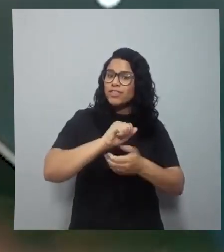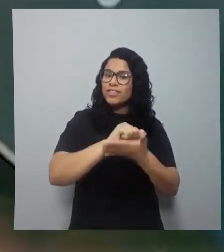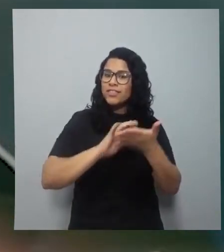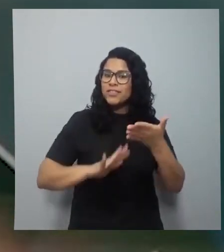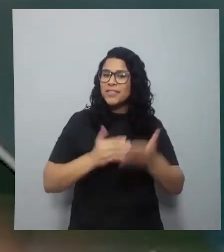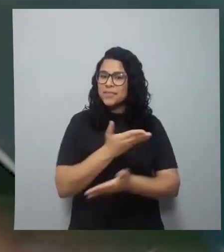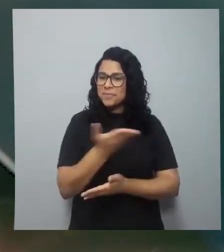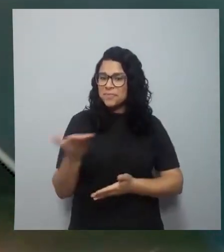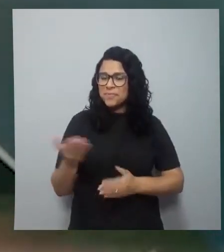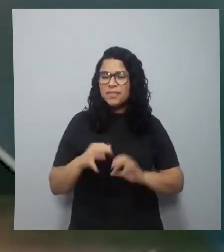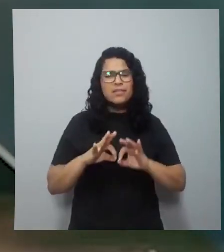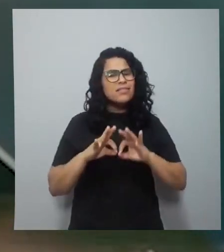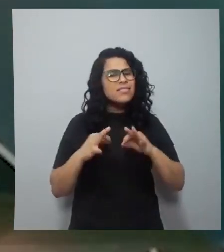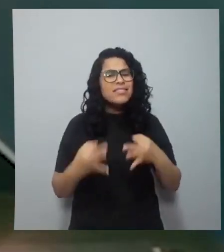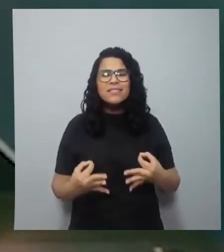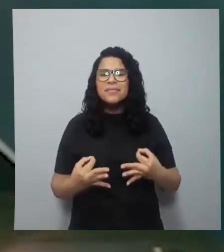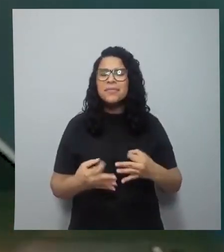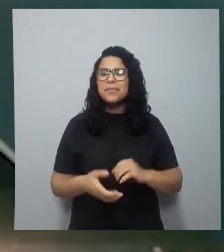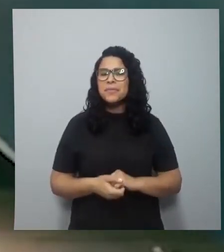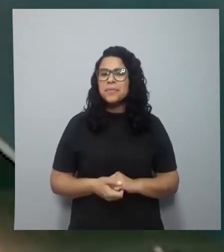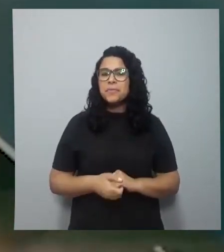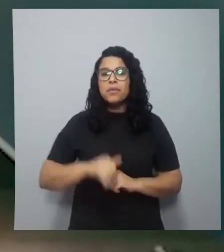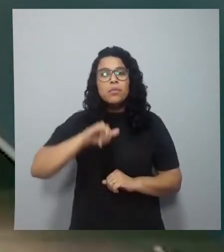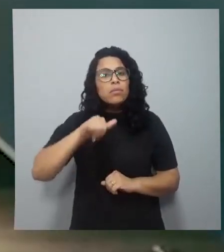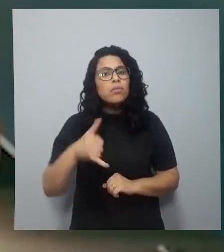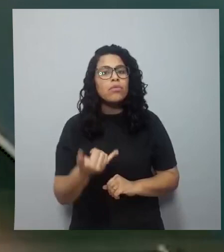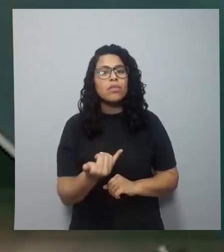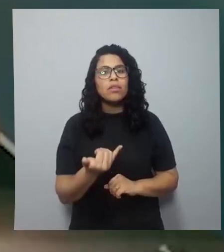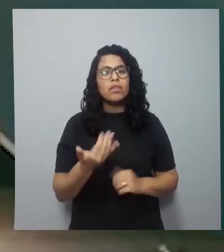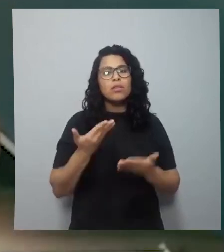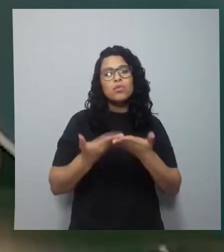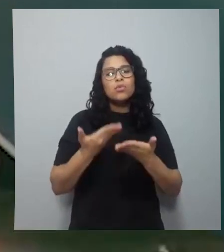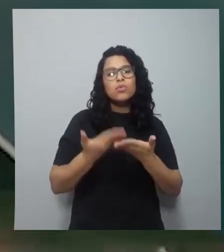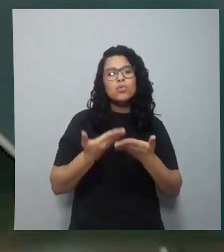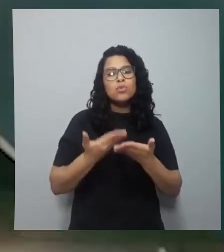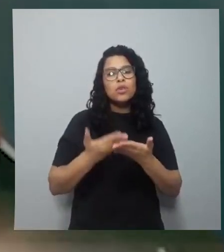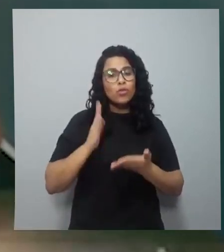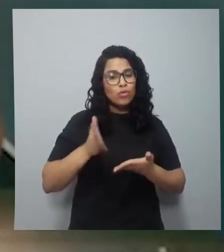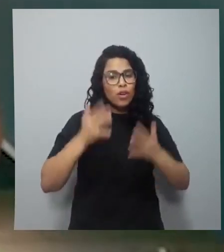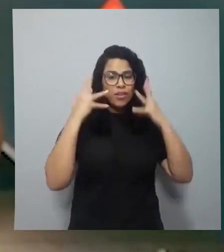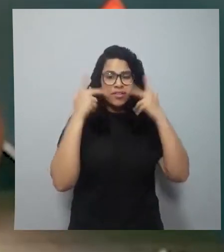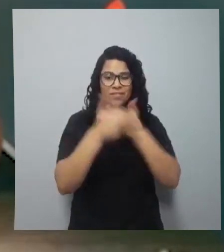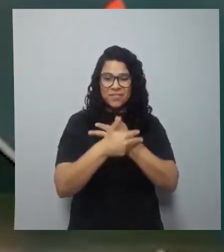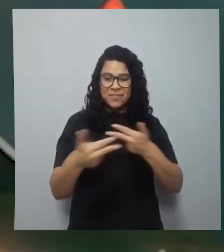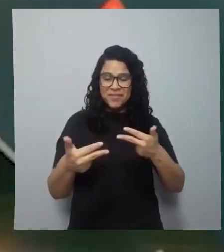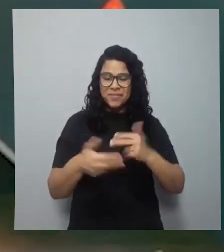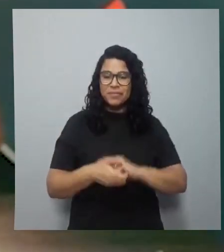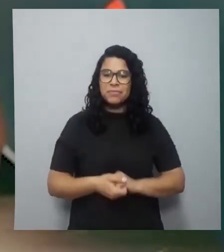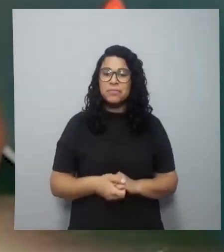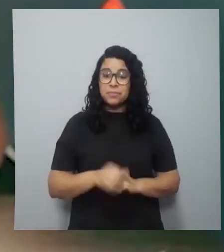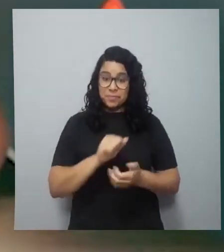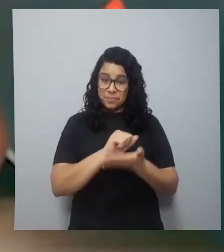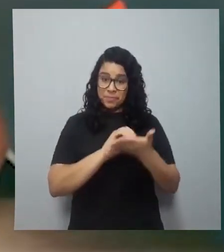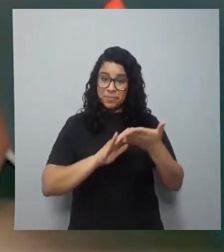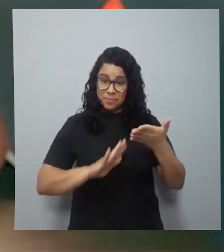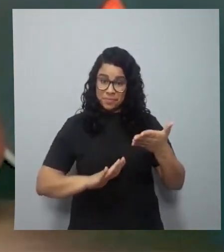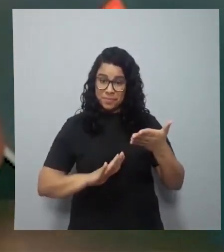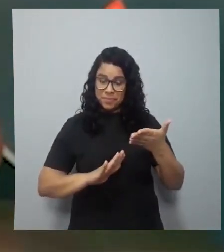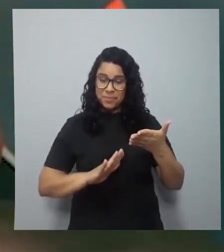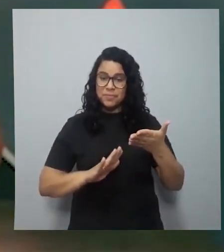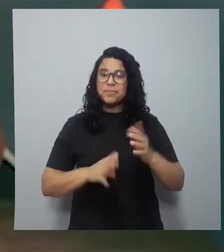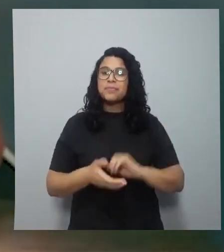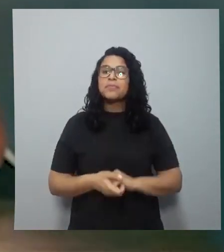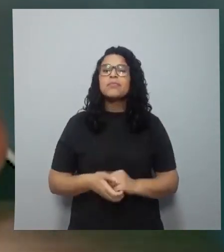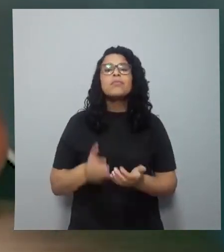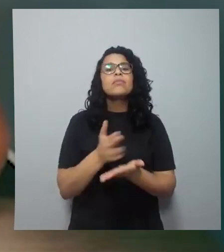dica de atividade para vocês, bem simples, aproveitando que nós estamos ali estudando os animais, vamos fazer uma atividade?